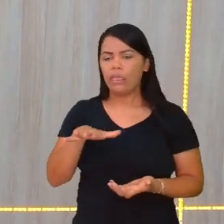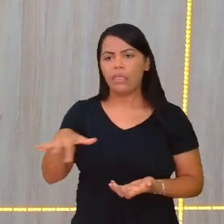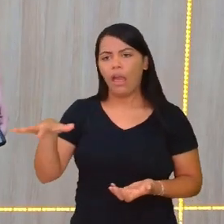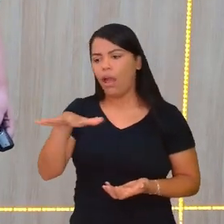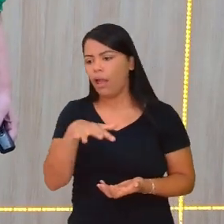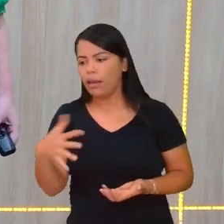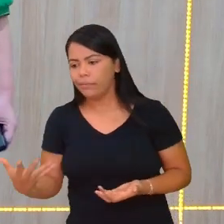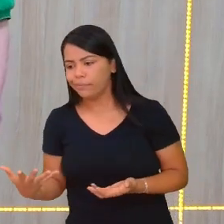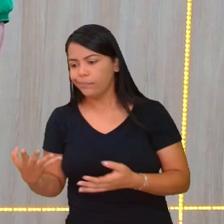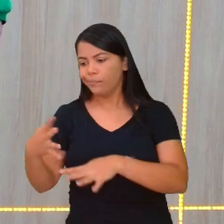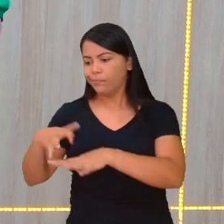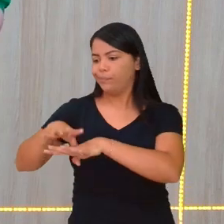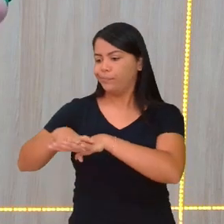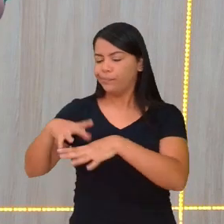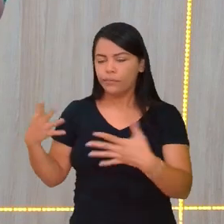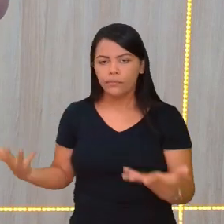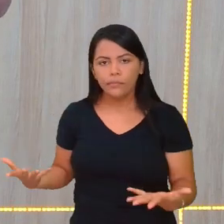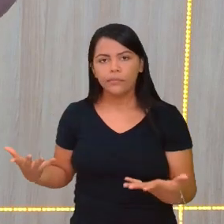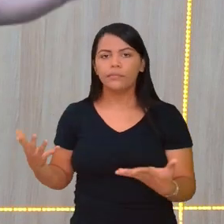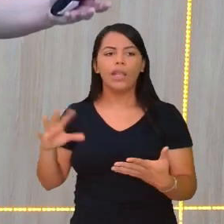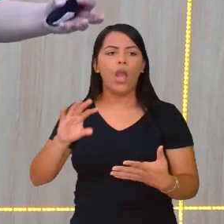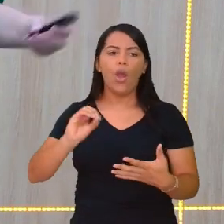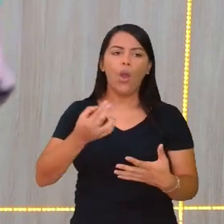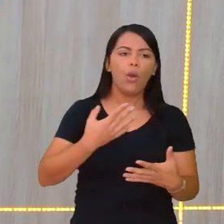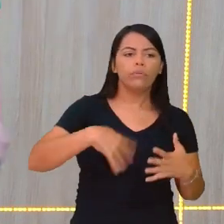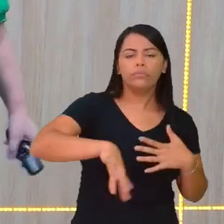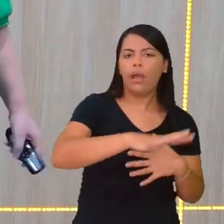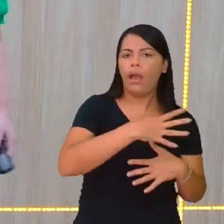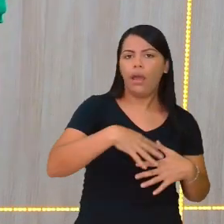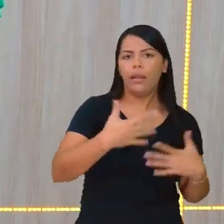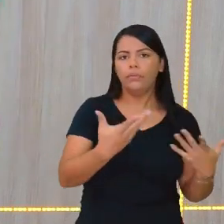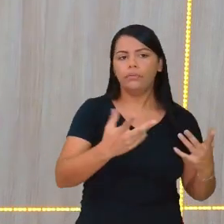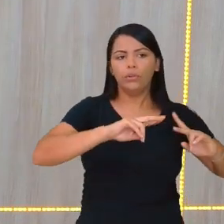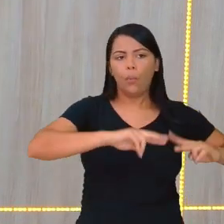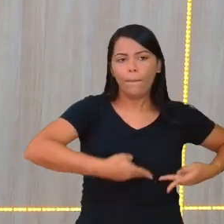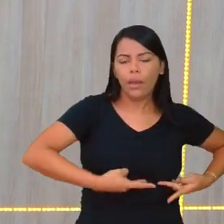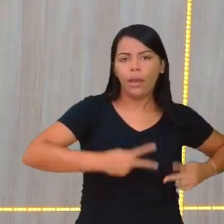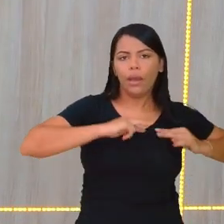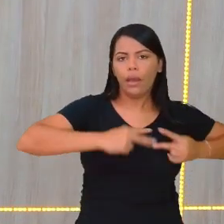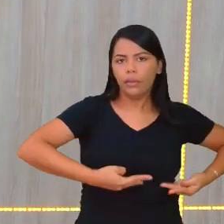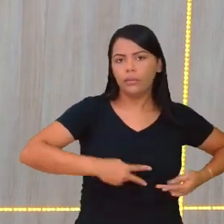de exatas, quer seja na área de humanas, quer seja